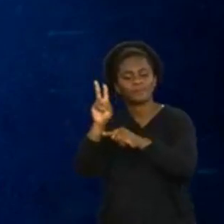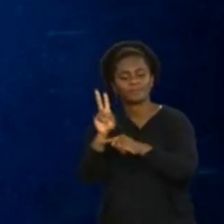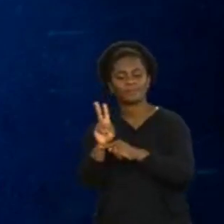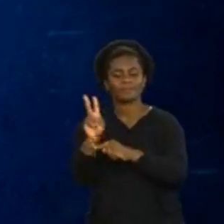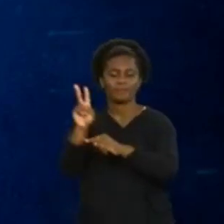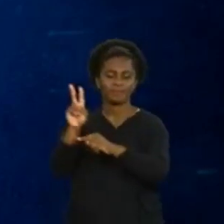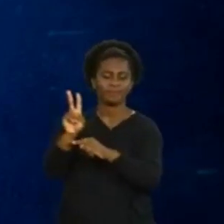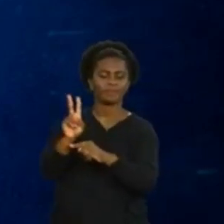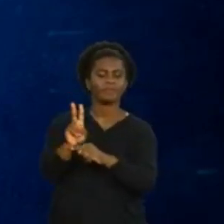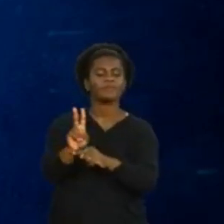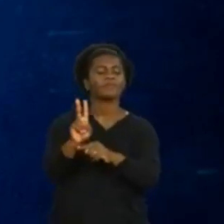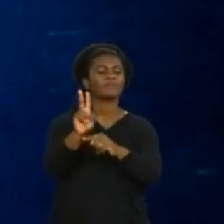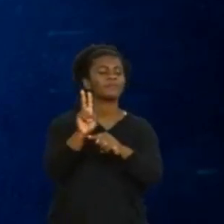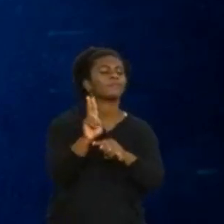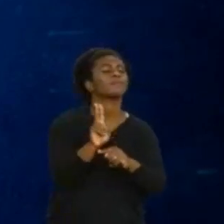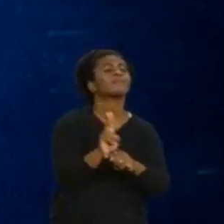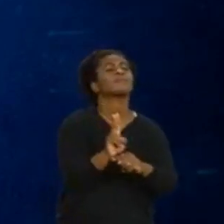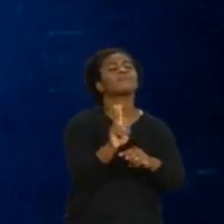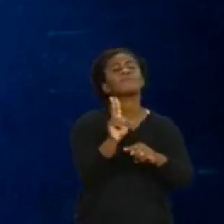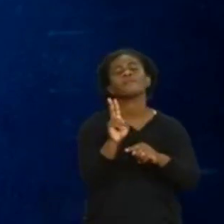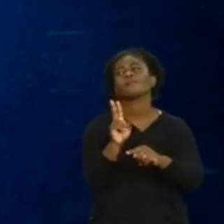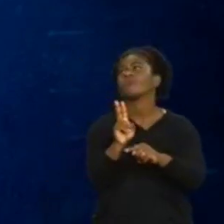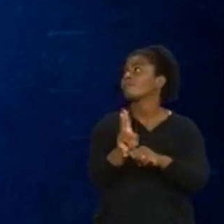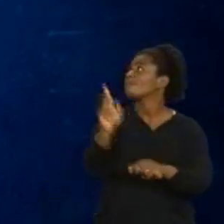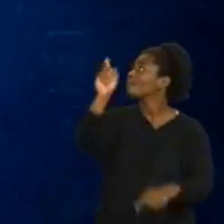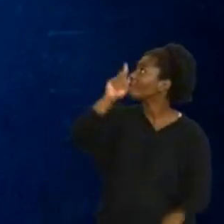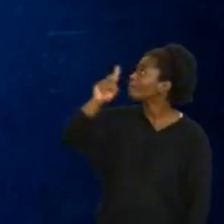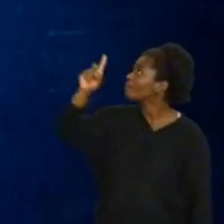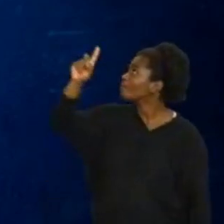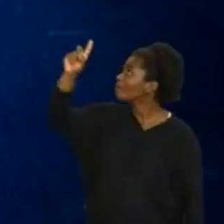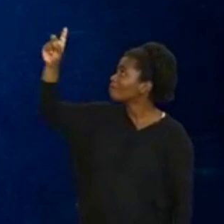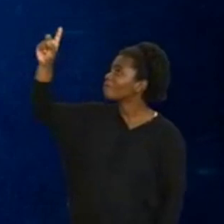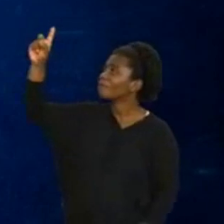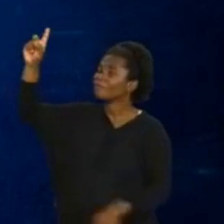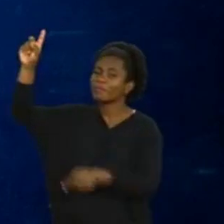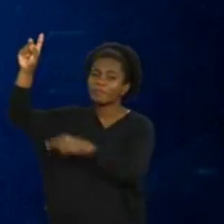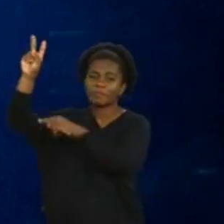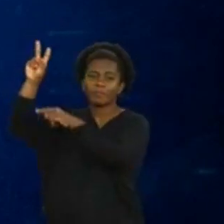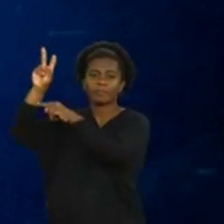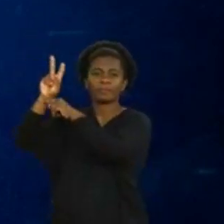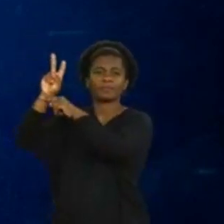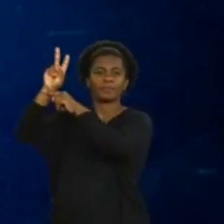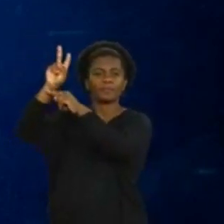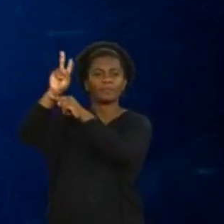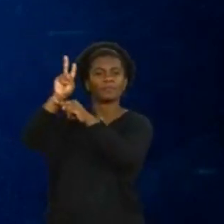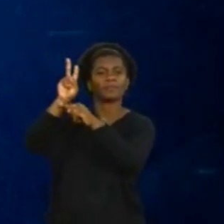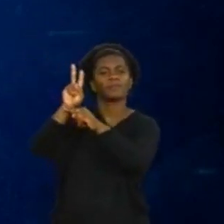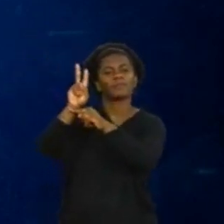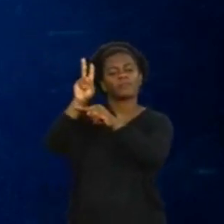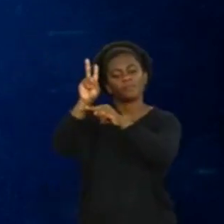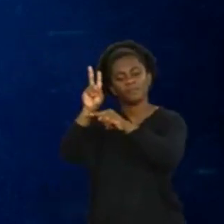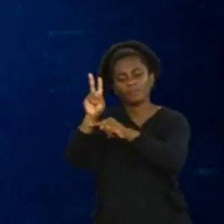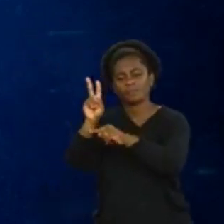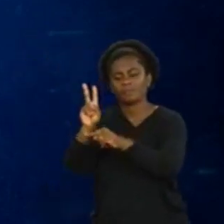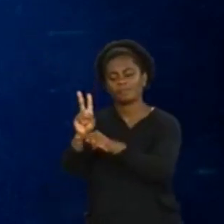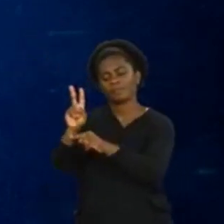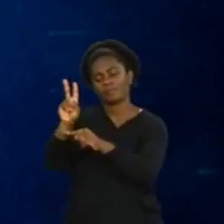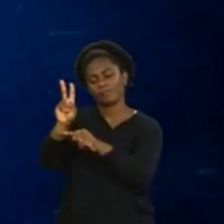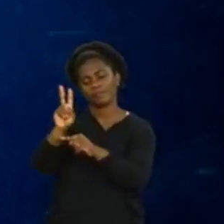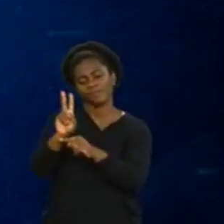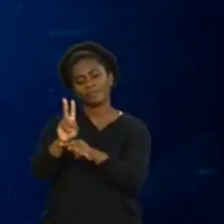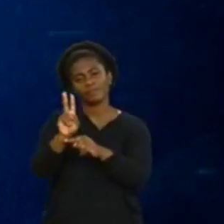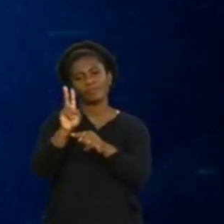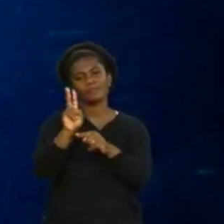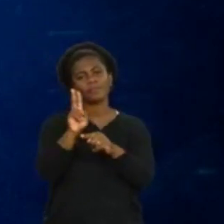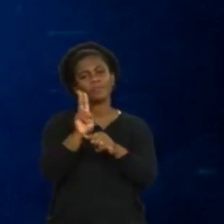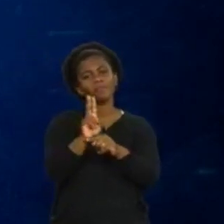cuido de ti. Ele cuida de tudo, de cada coisa, eu por mais que seja pequena. Cuido